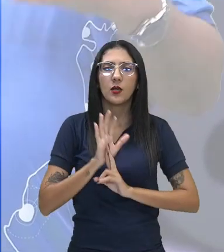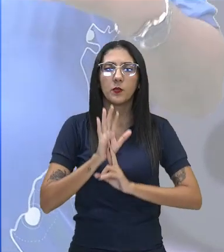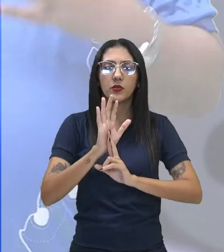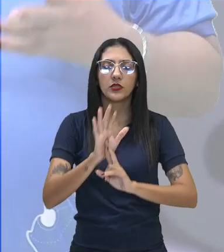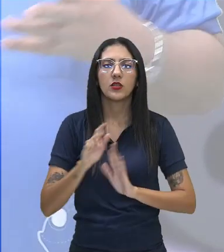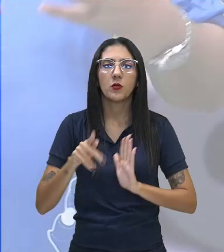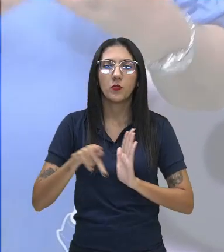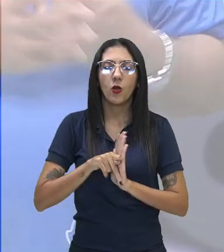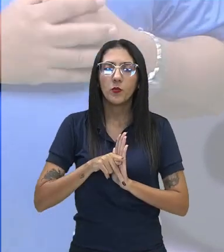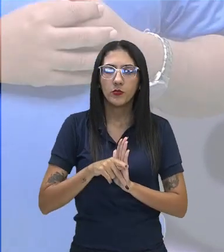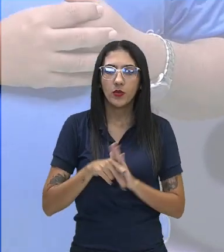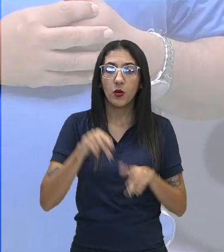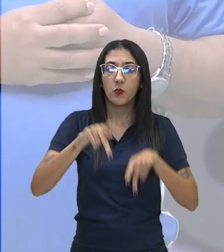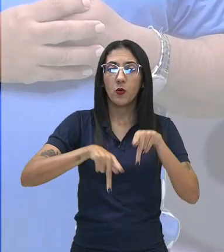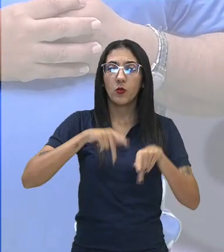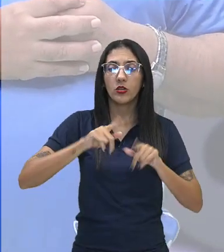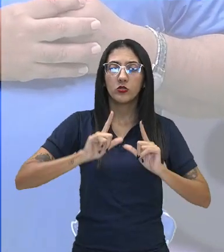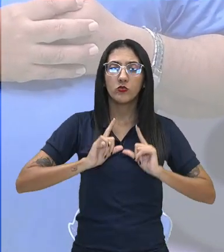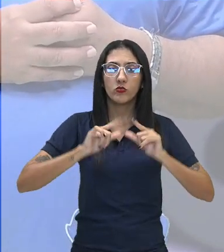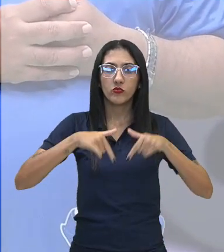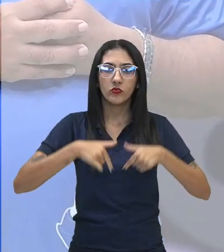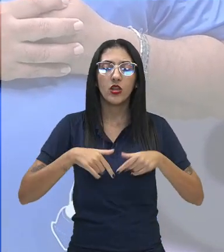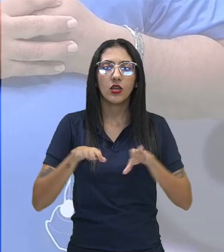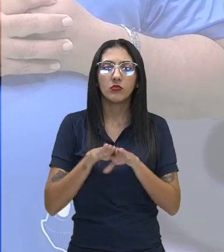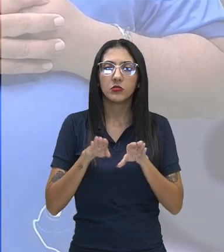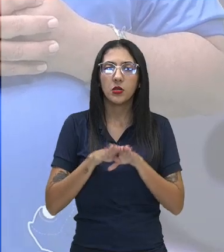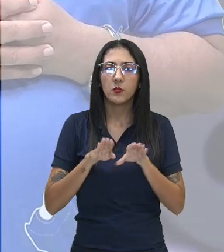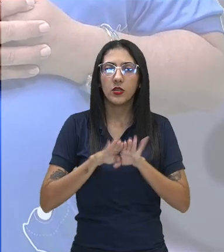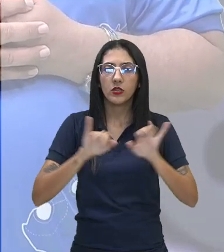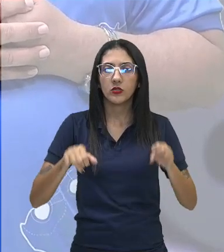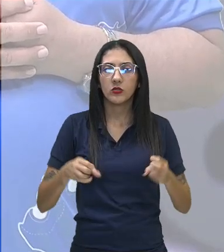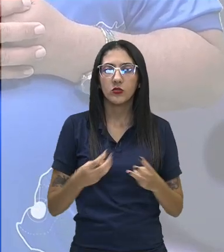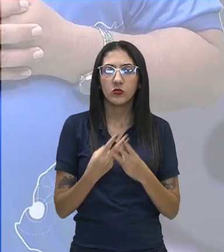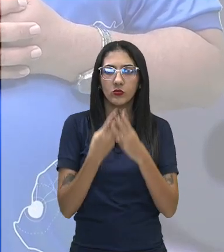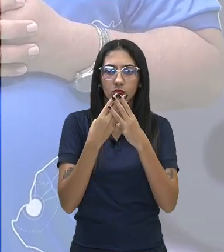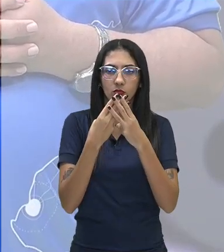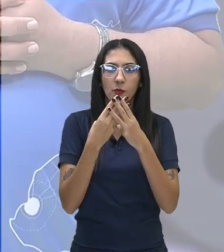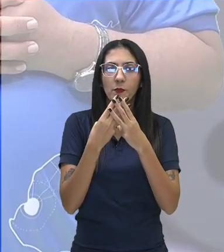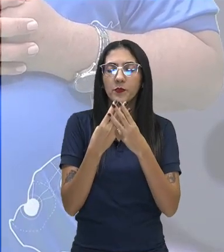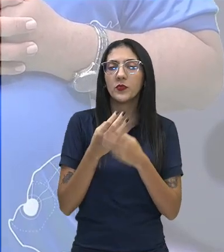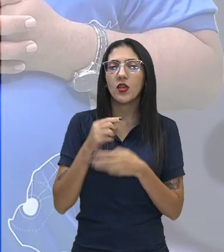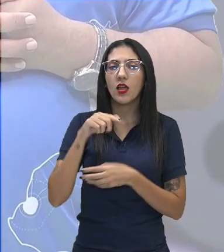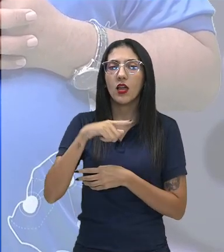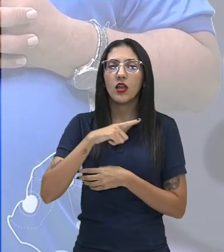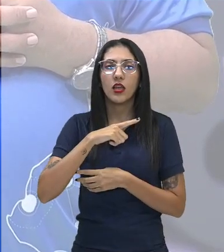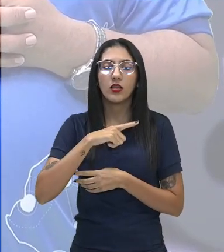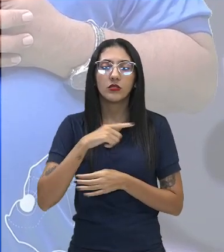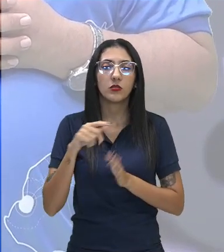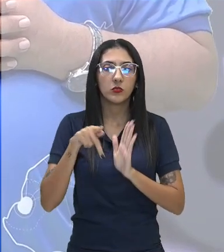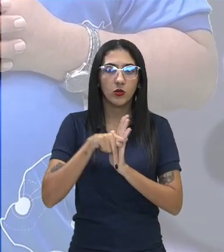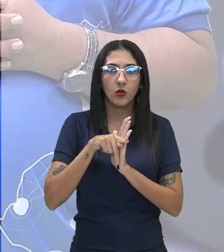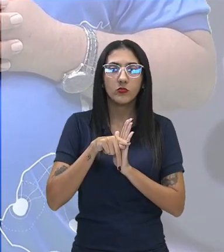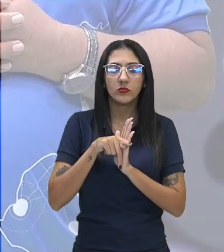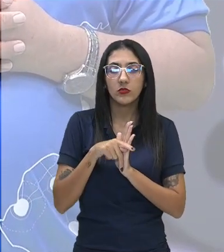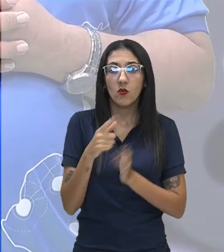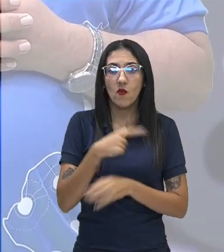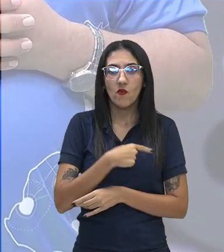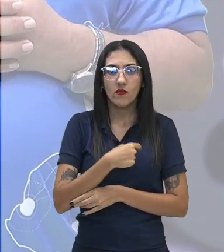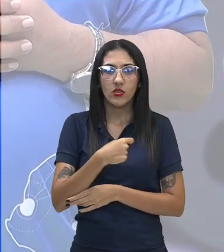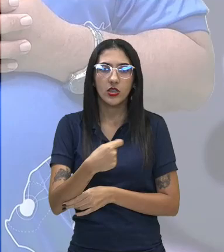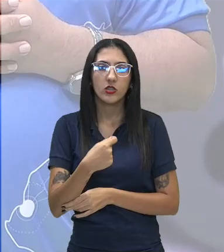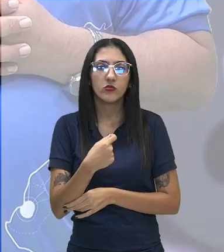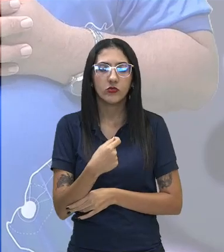o povo judeu, não só a religião, mas também a cultura judaica, a cultura que nasce ali com os filhos de Abraão e